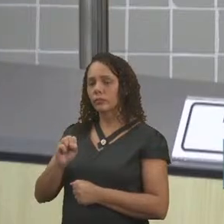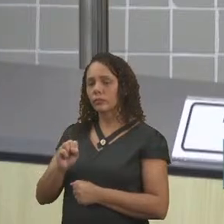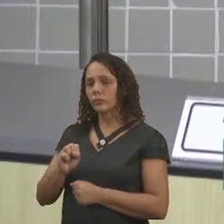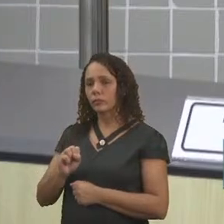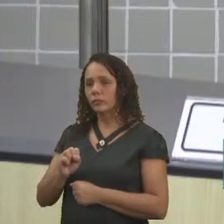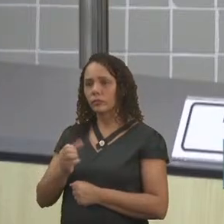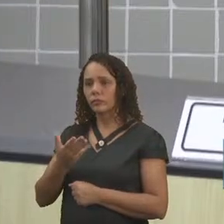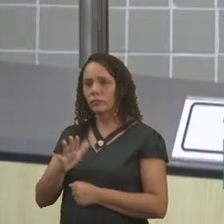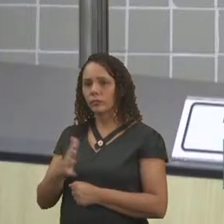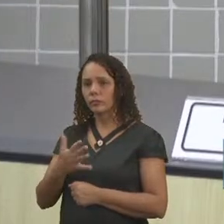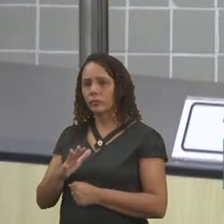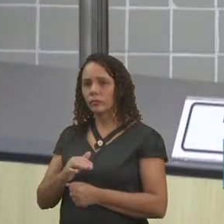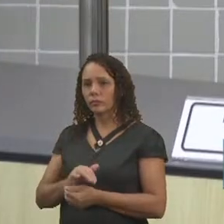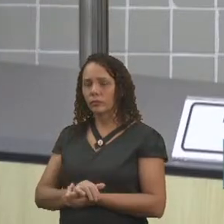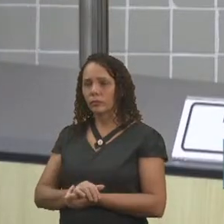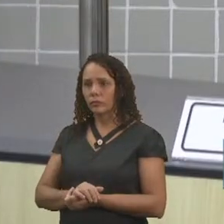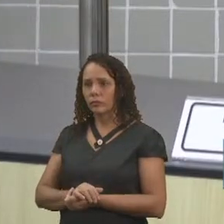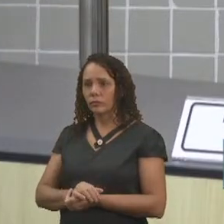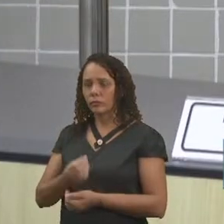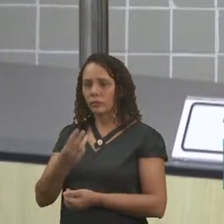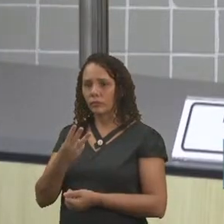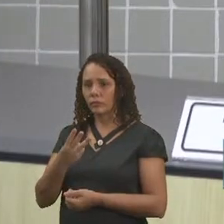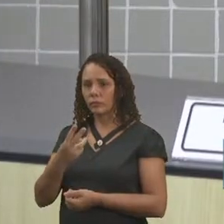estava previsto